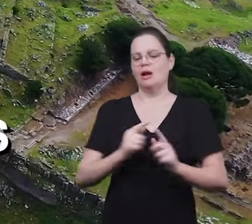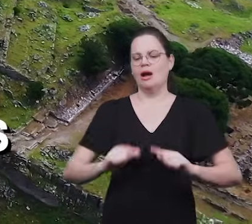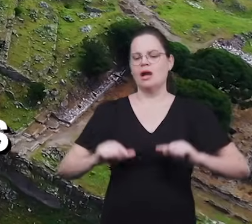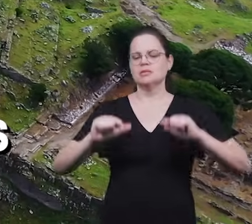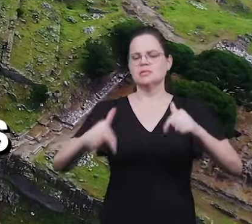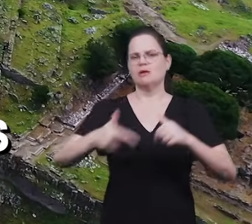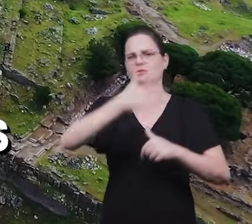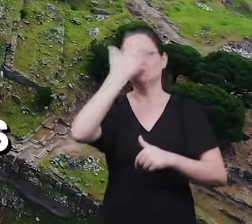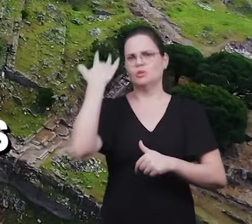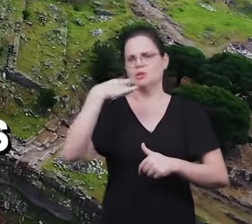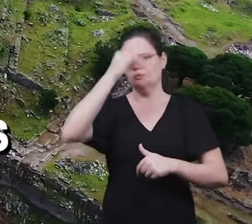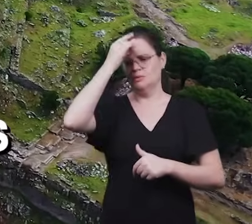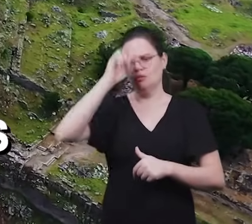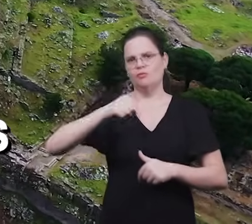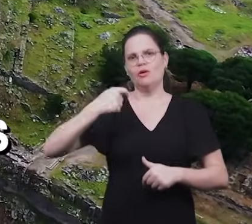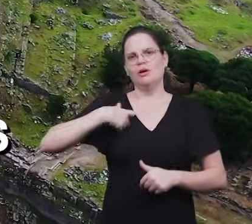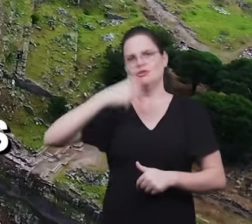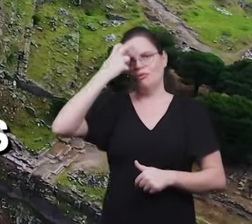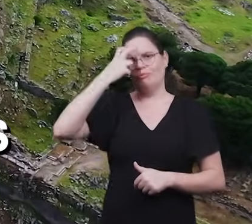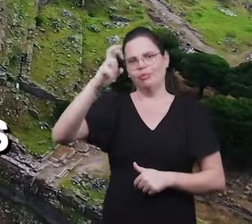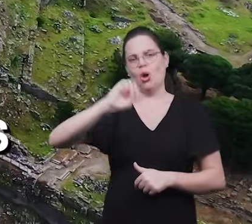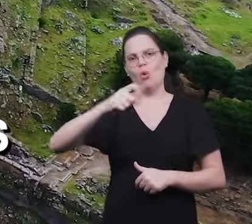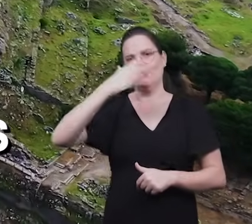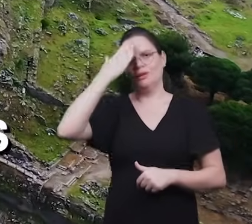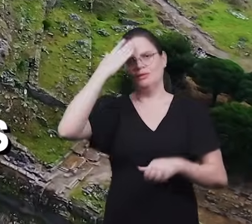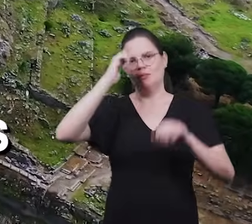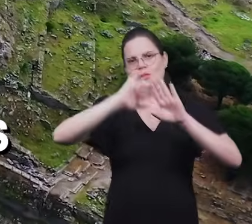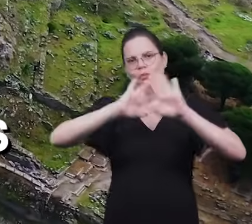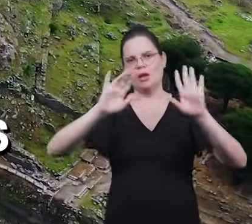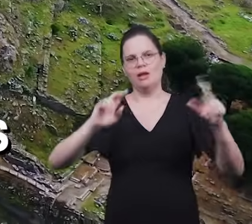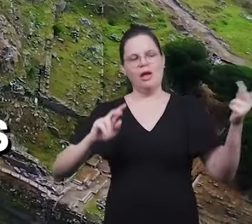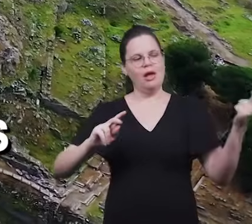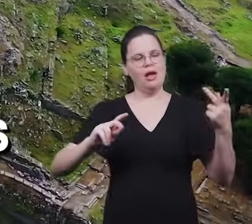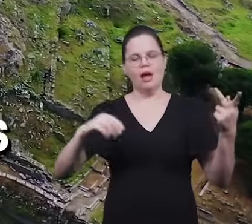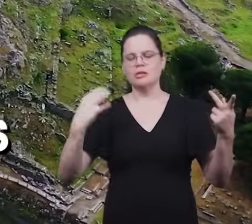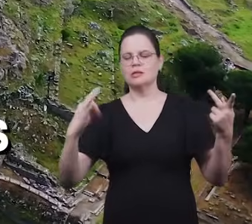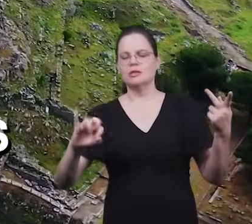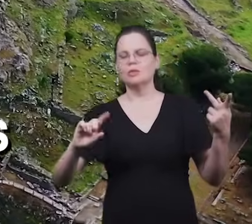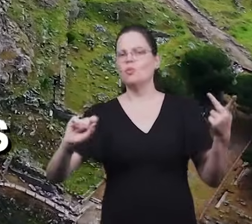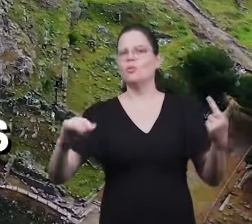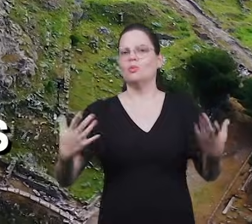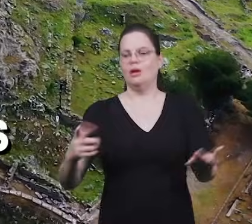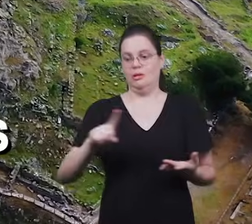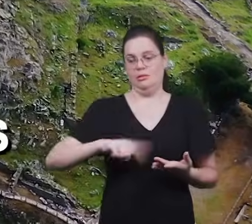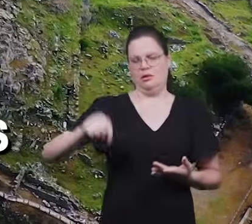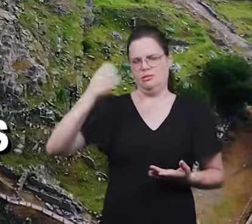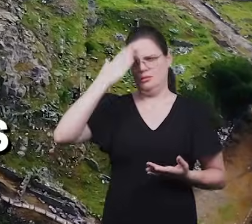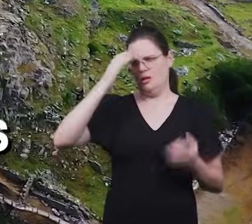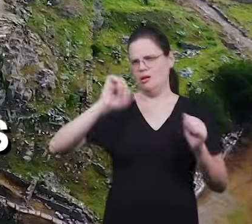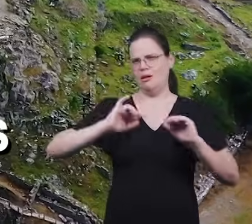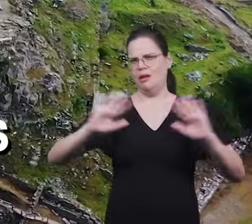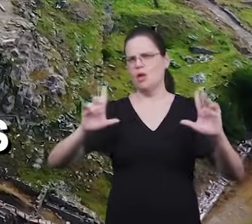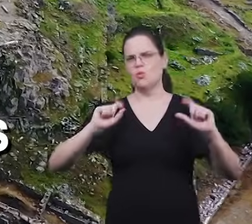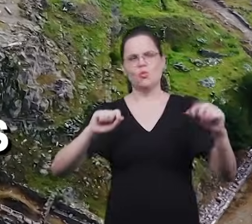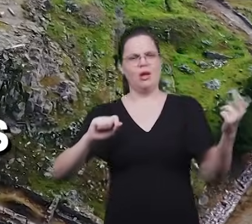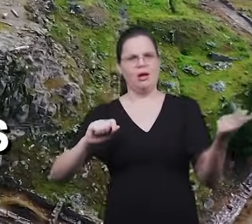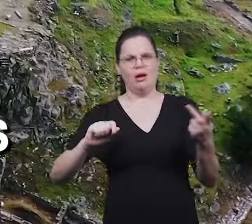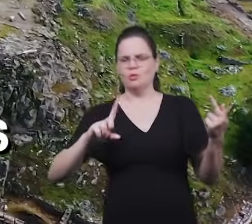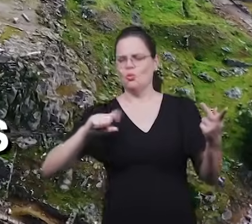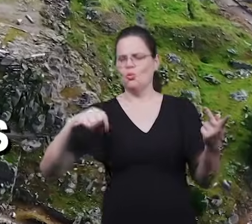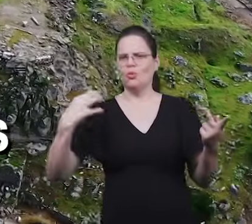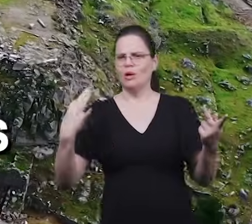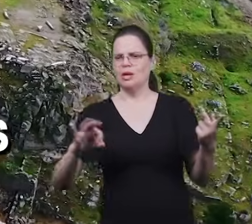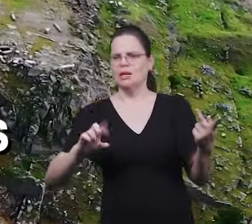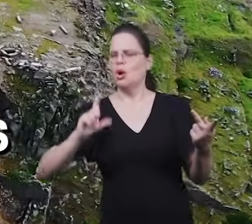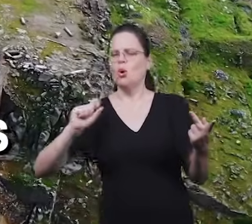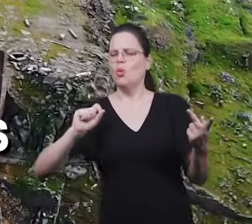de inteligência ou discernimento, ou seja, para dar aos irmãos ali o discernimento do que era